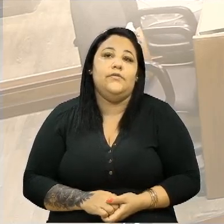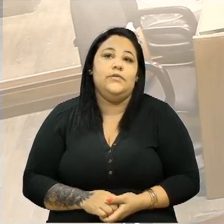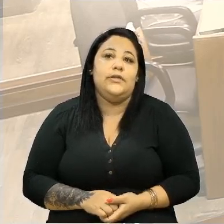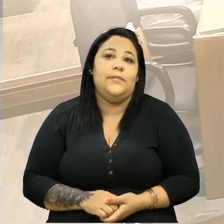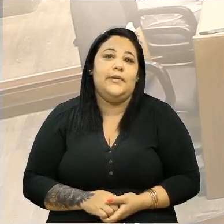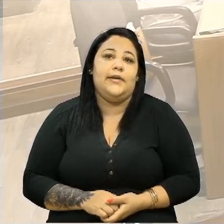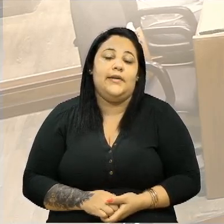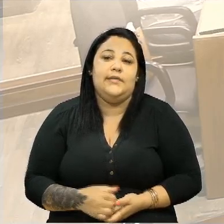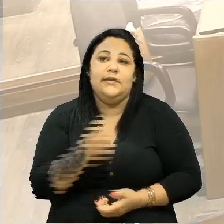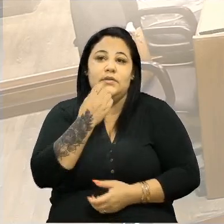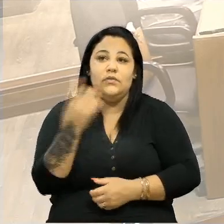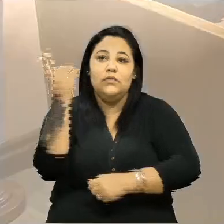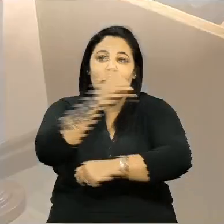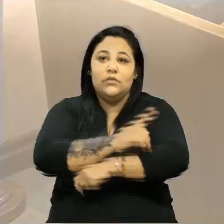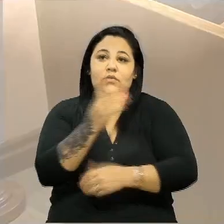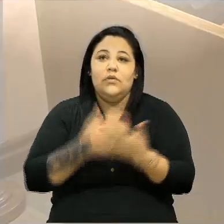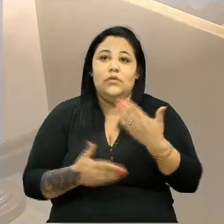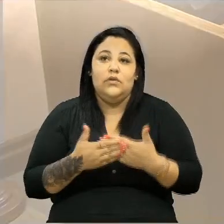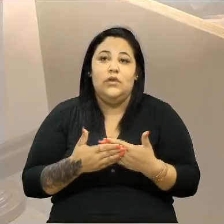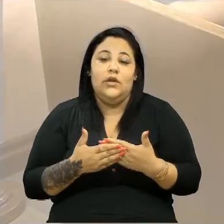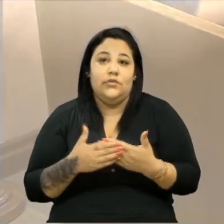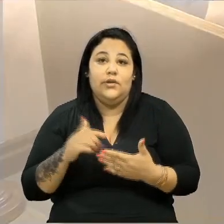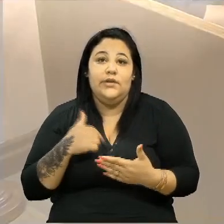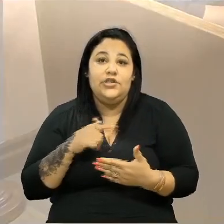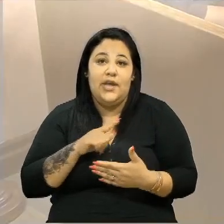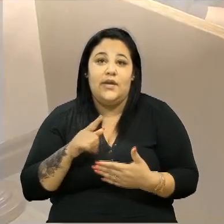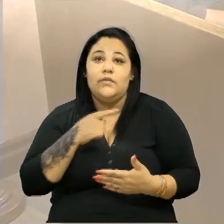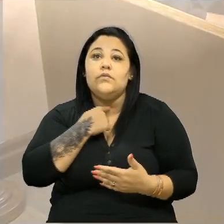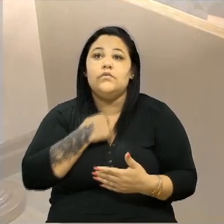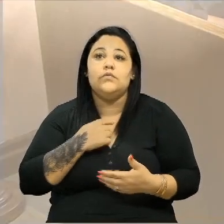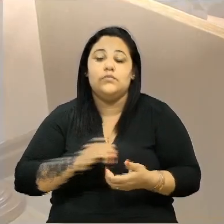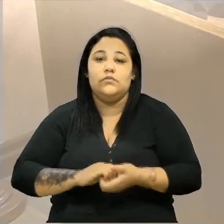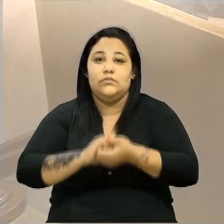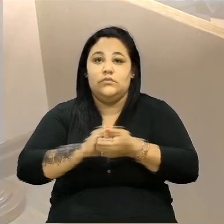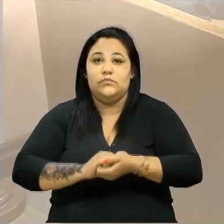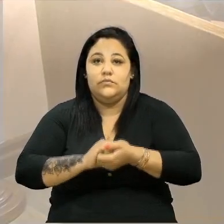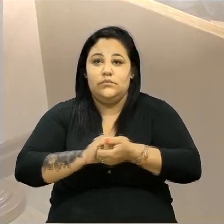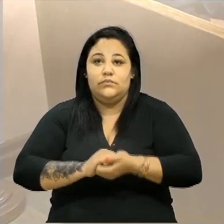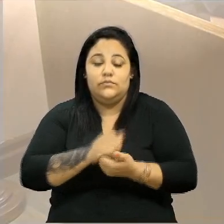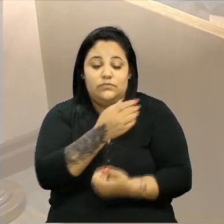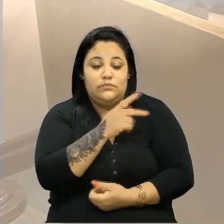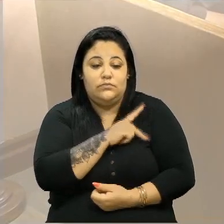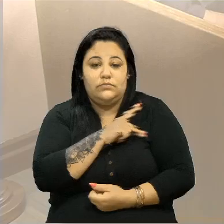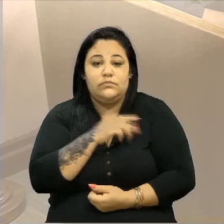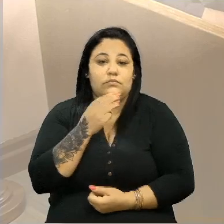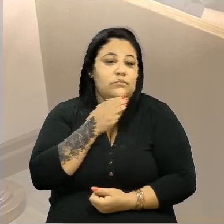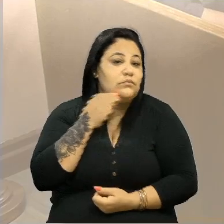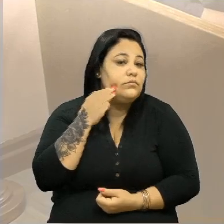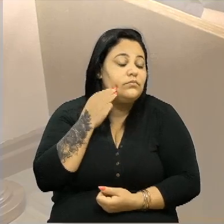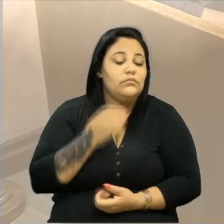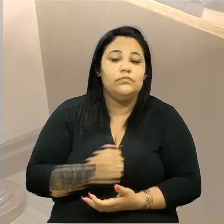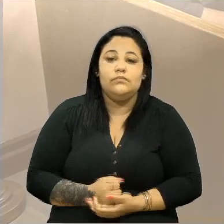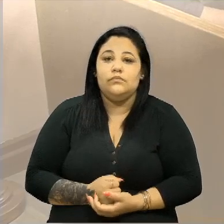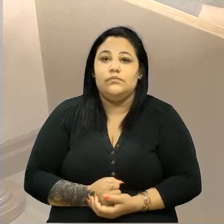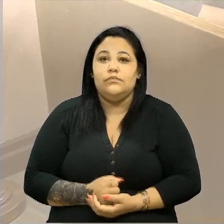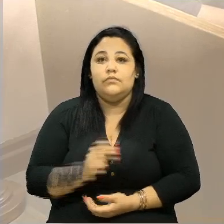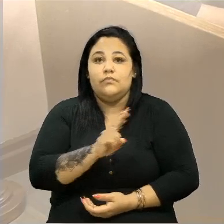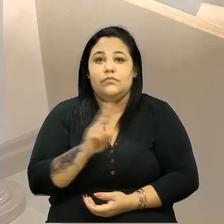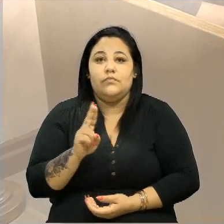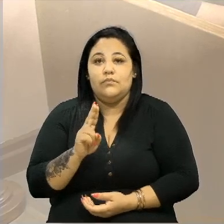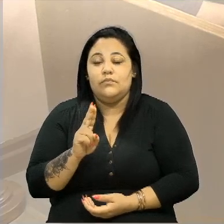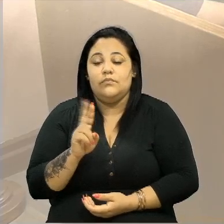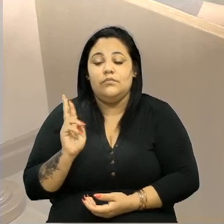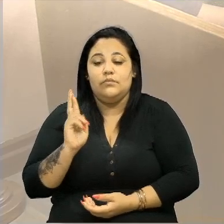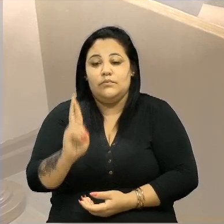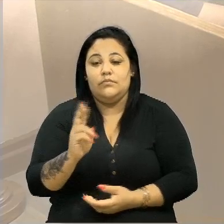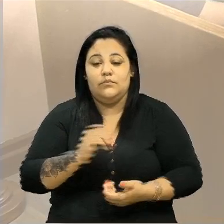Bom dia a todos, senhoras e senhores. Gostaria de cumprimentar a mesa diretora, na pessoa da senhora presidente Marisol Santos, em nome da qual também gostaria de